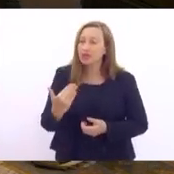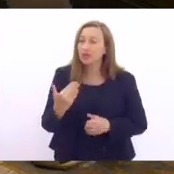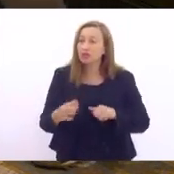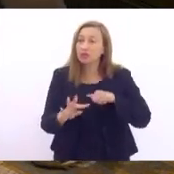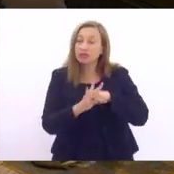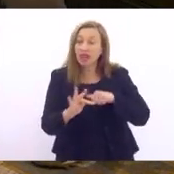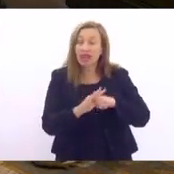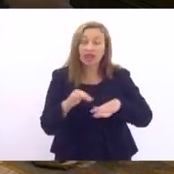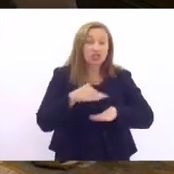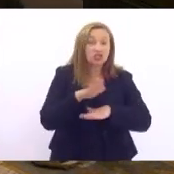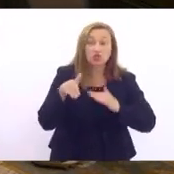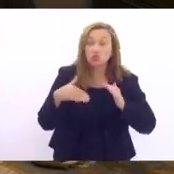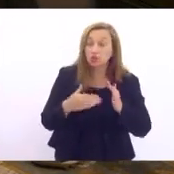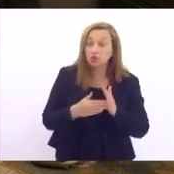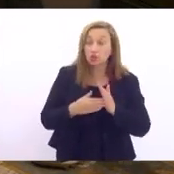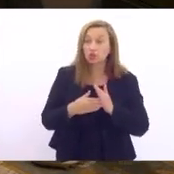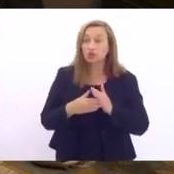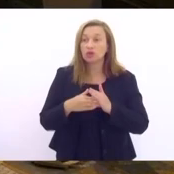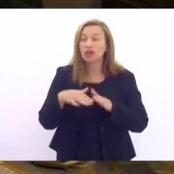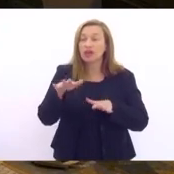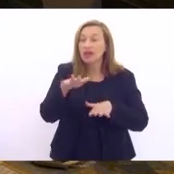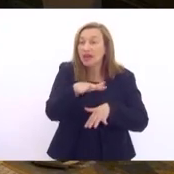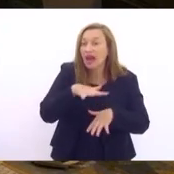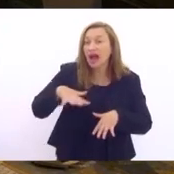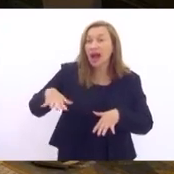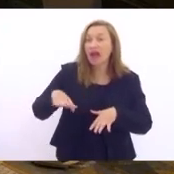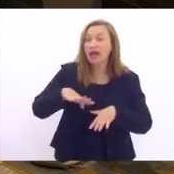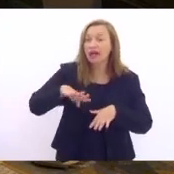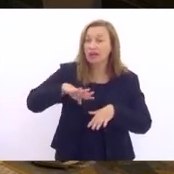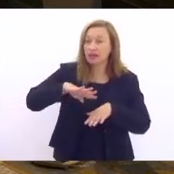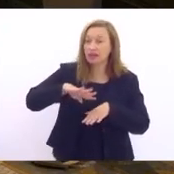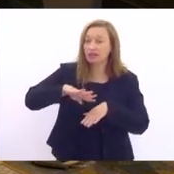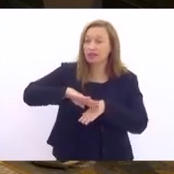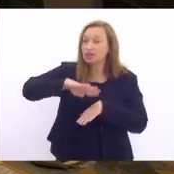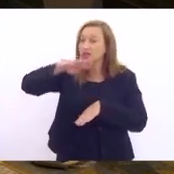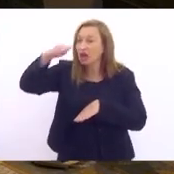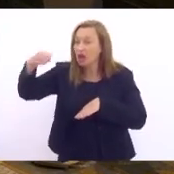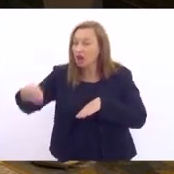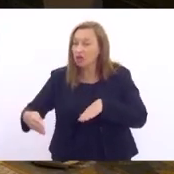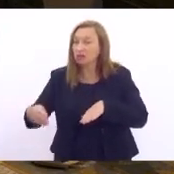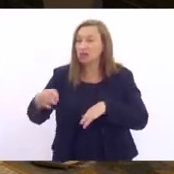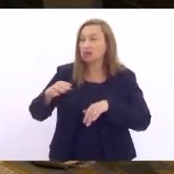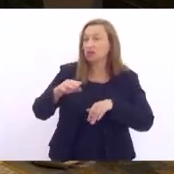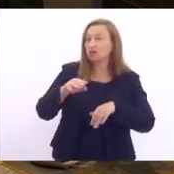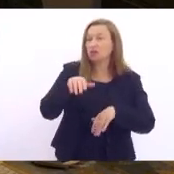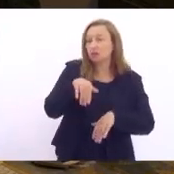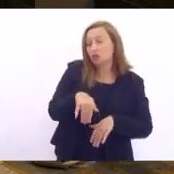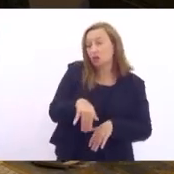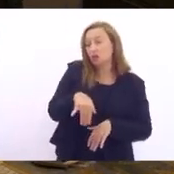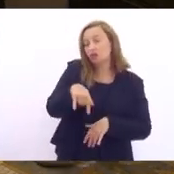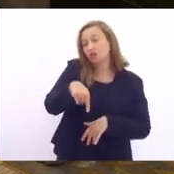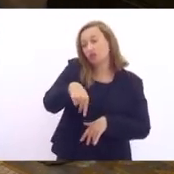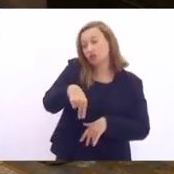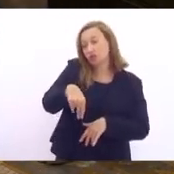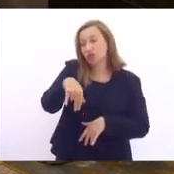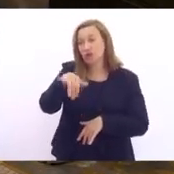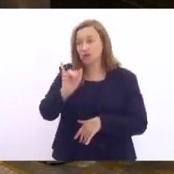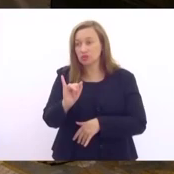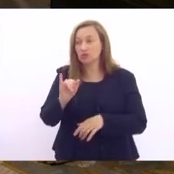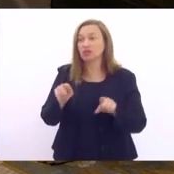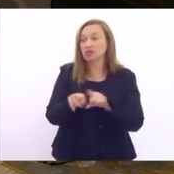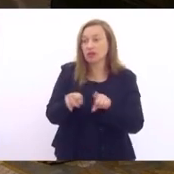área alta de Nova Iguaçu e Caxias tivesse essa APA exatamente